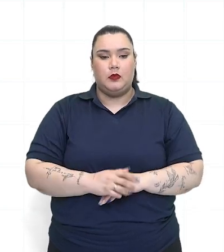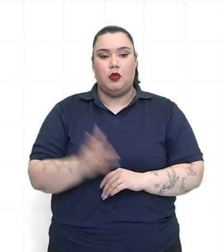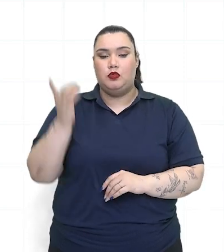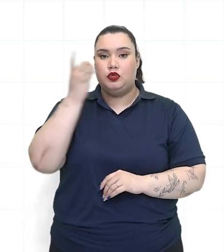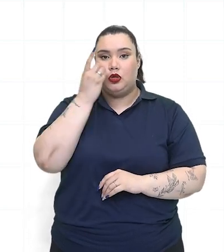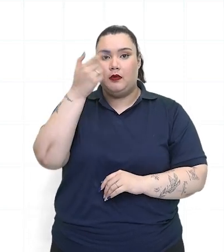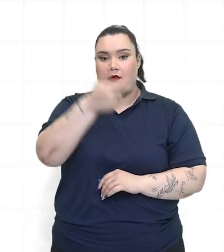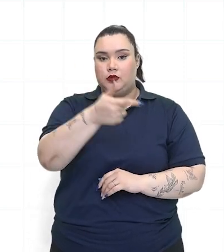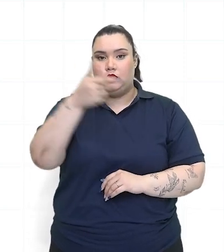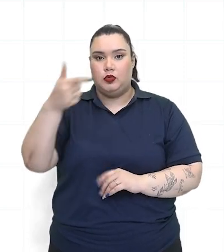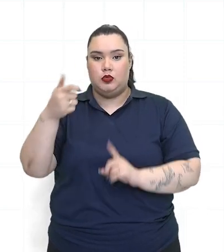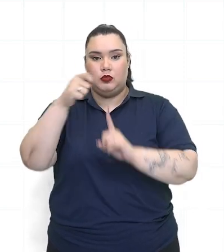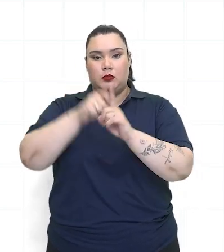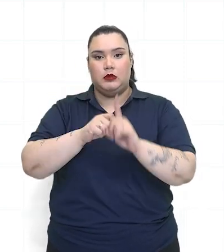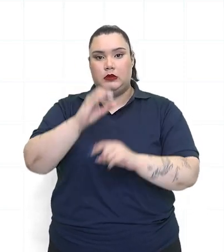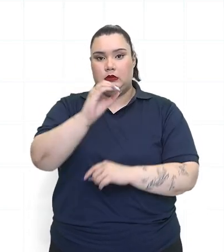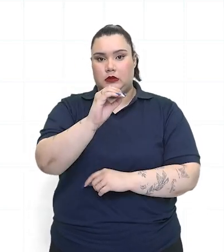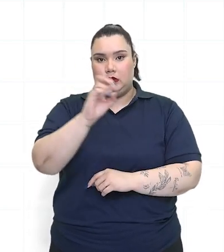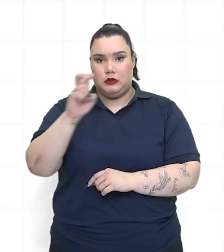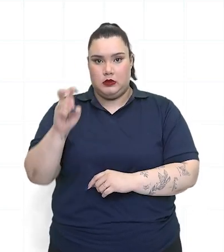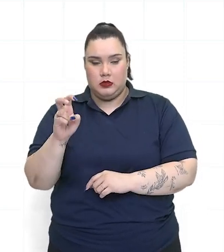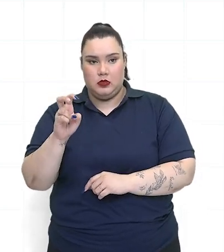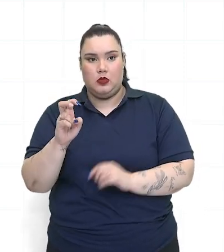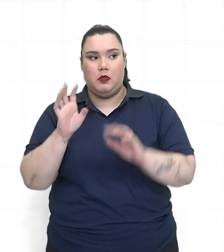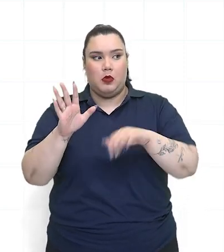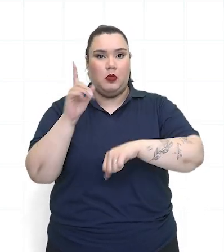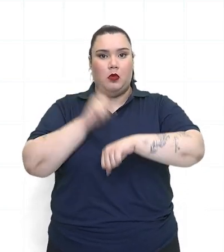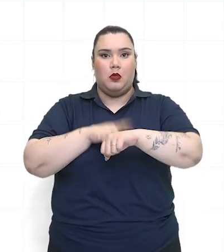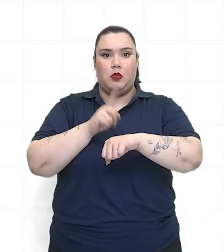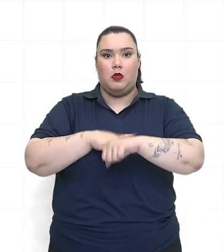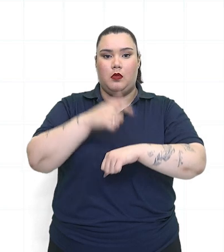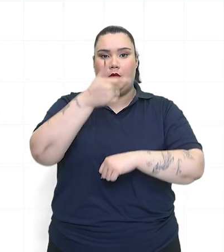dia 22/5, certo? E o horário é